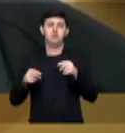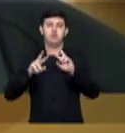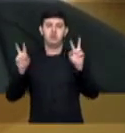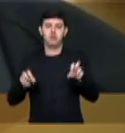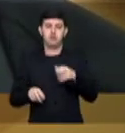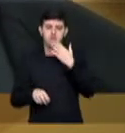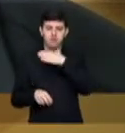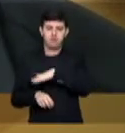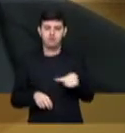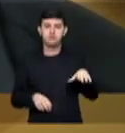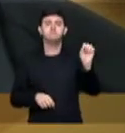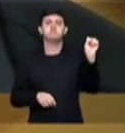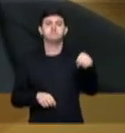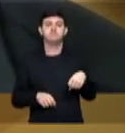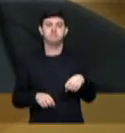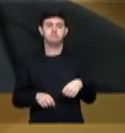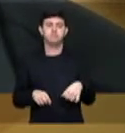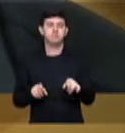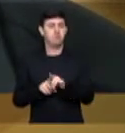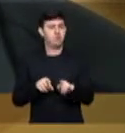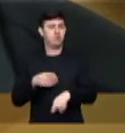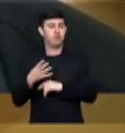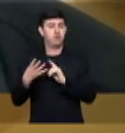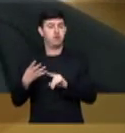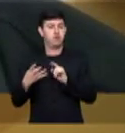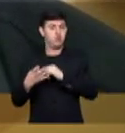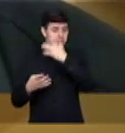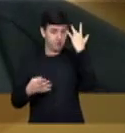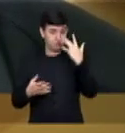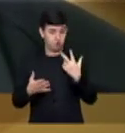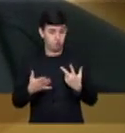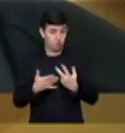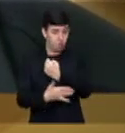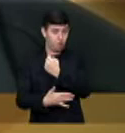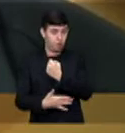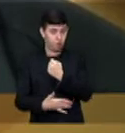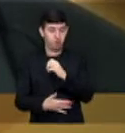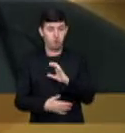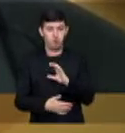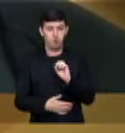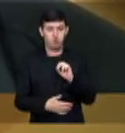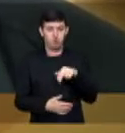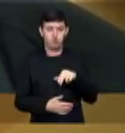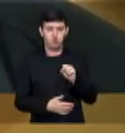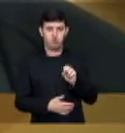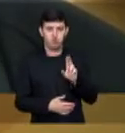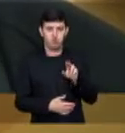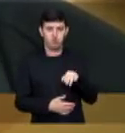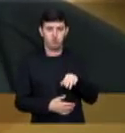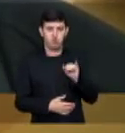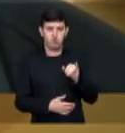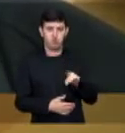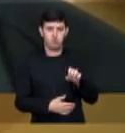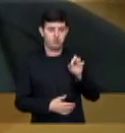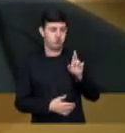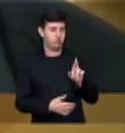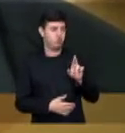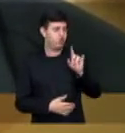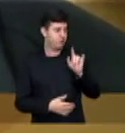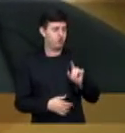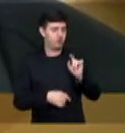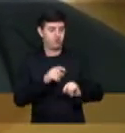infância, tratamos aqui de consumidor, é um consumidor altamente hipossuficiente